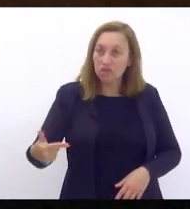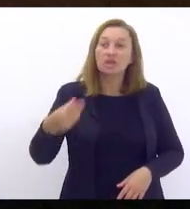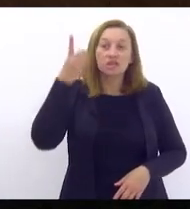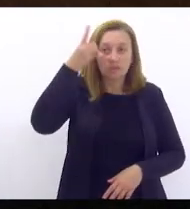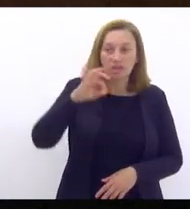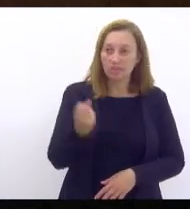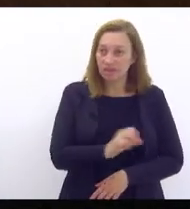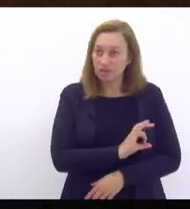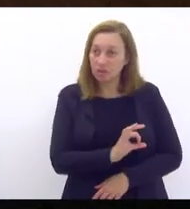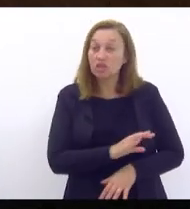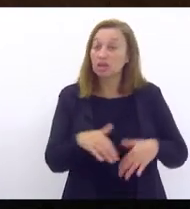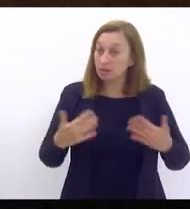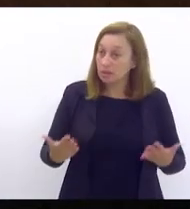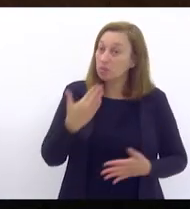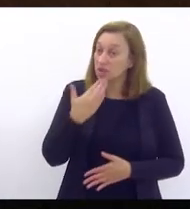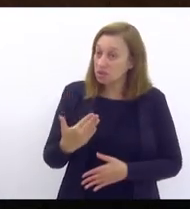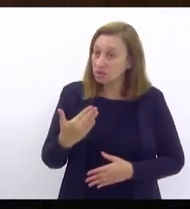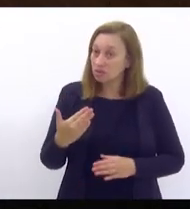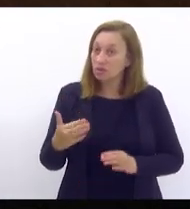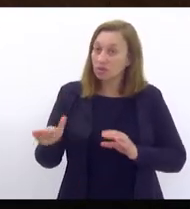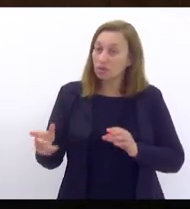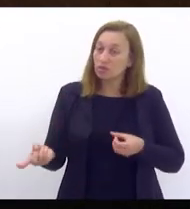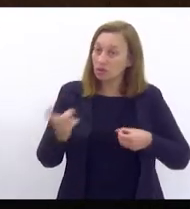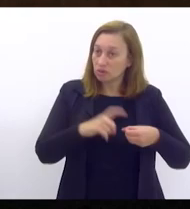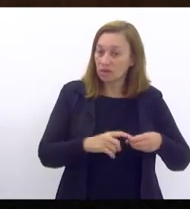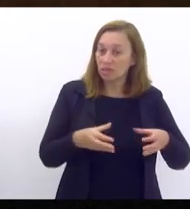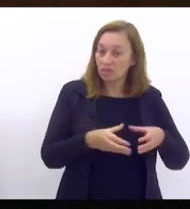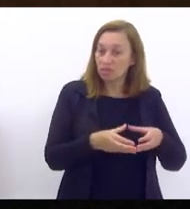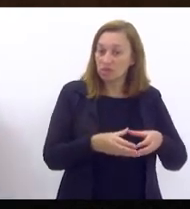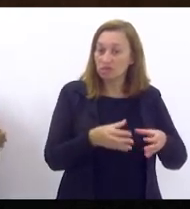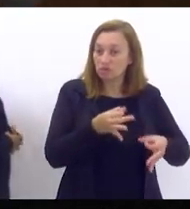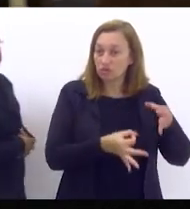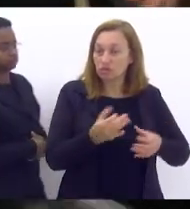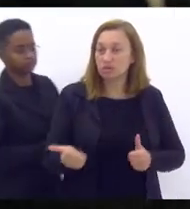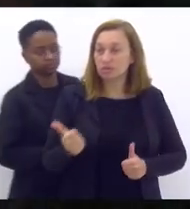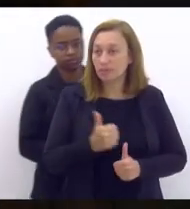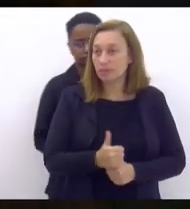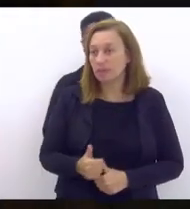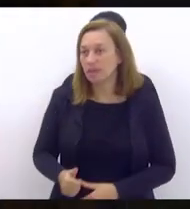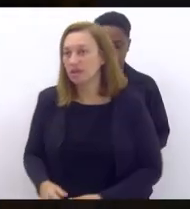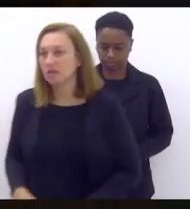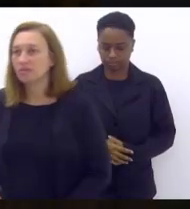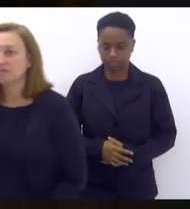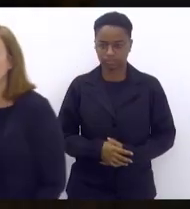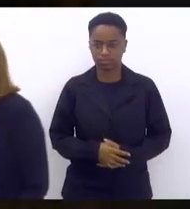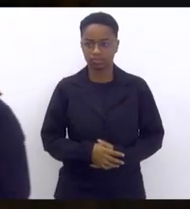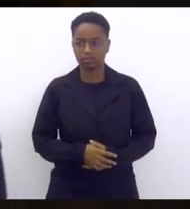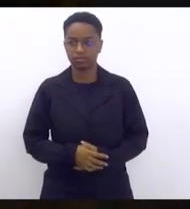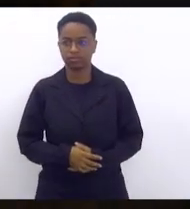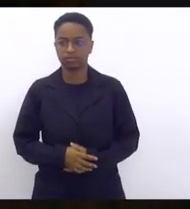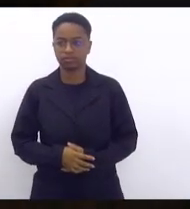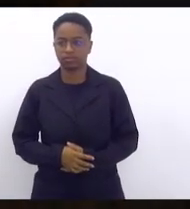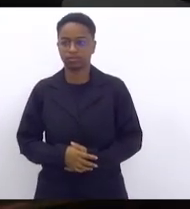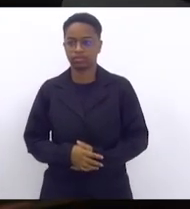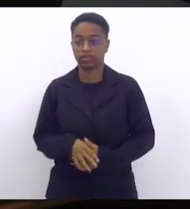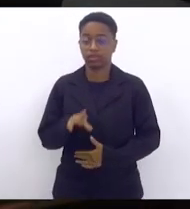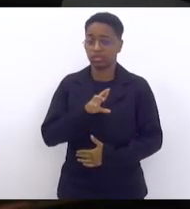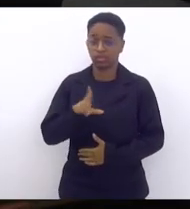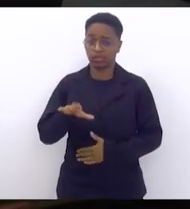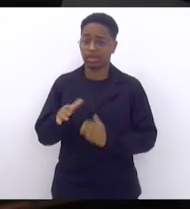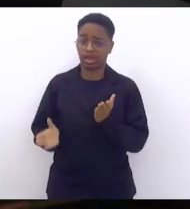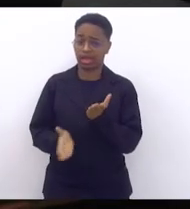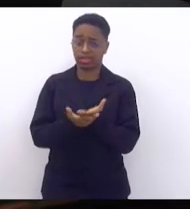Marta Rocha. Então, pedimos para remeter novamente à CCJ. A presidência defere... Isso não é nem uma possível anexação,